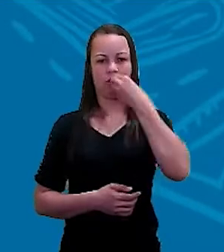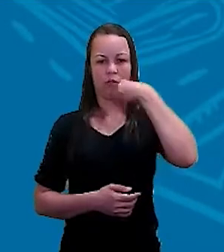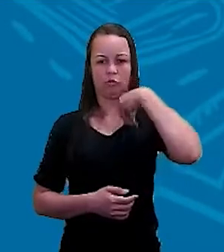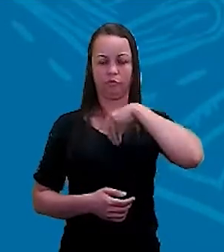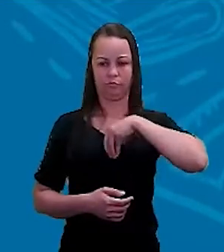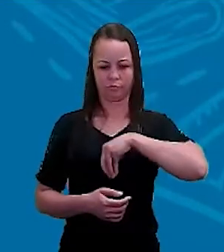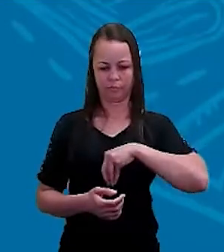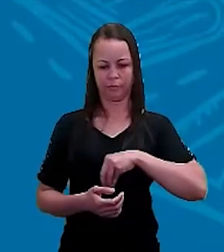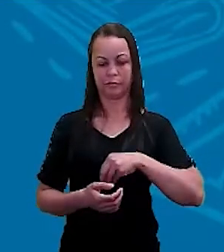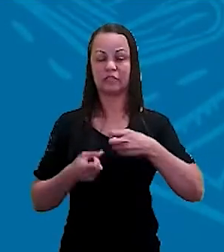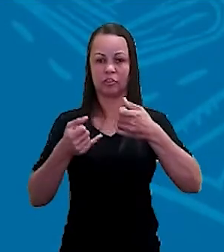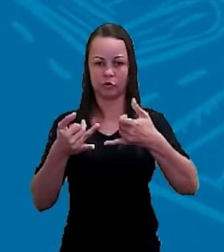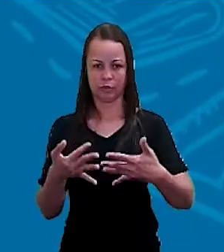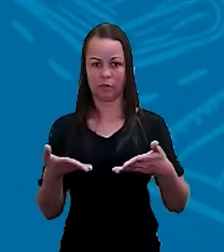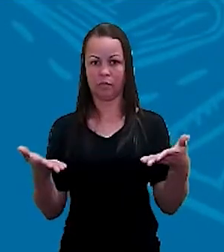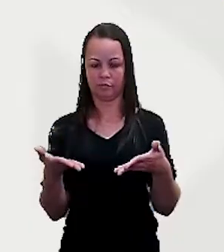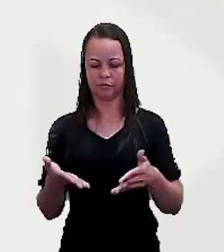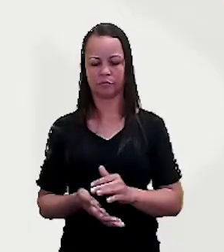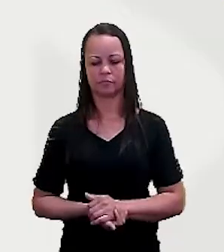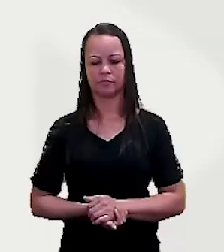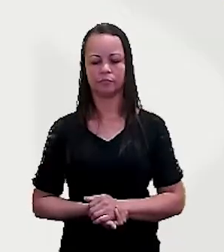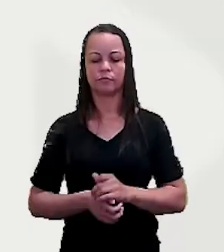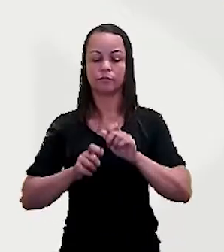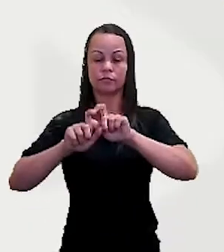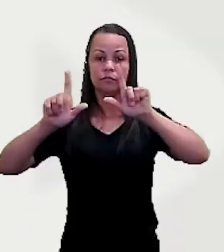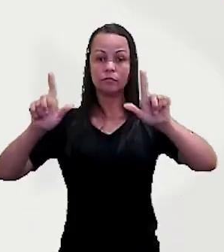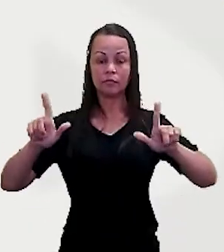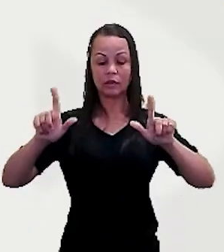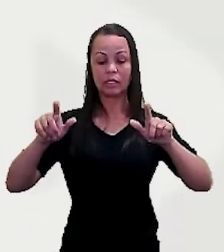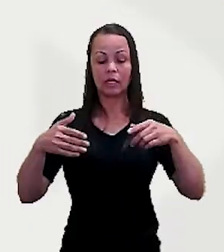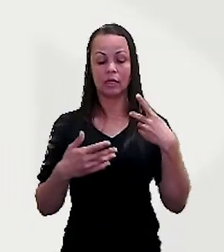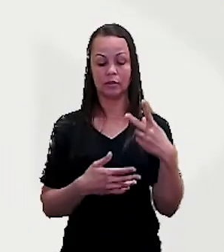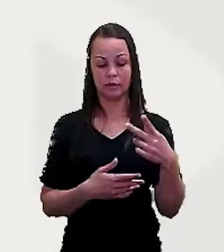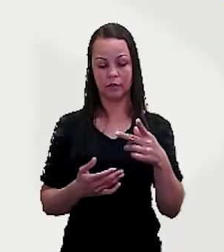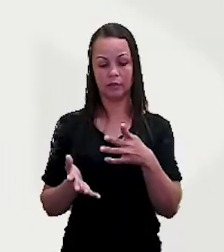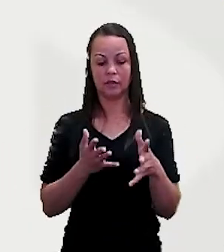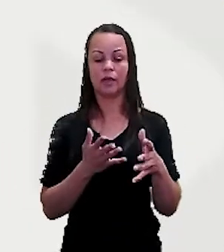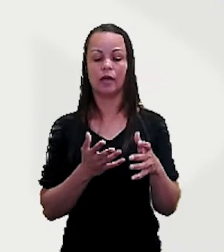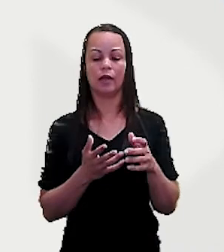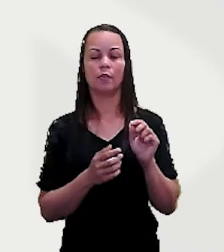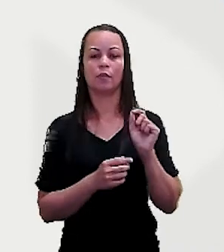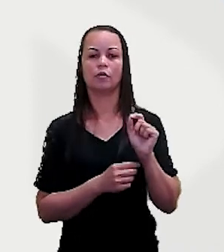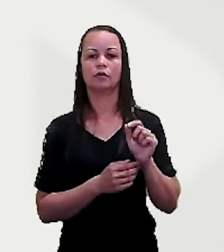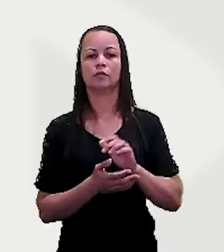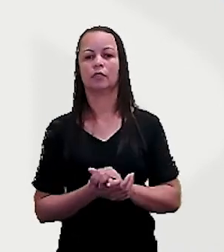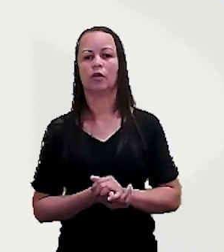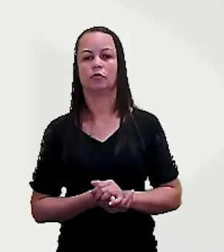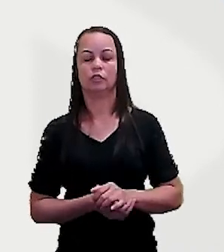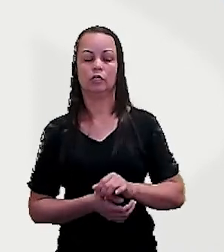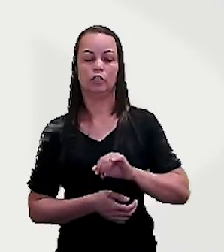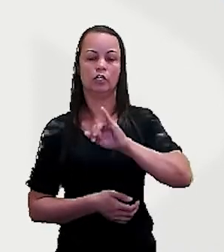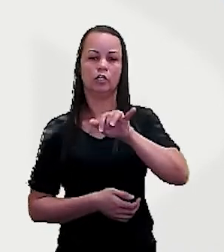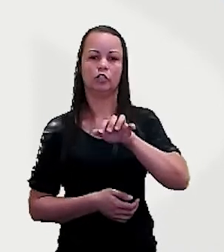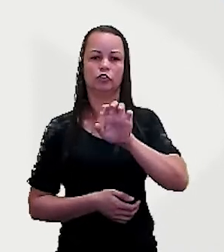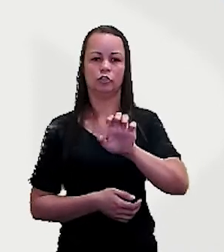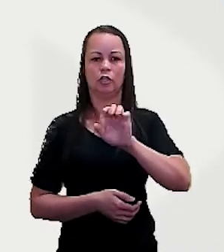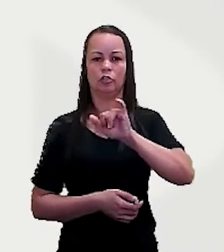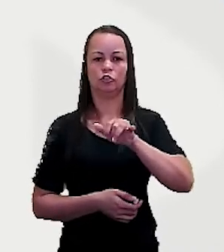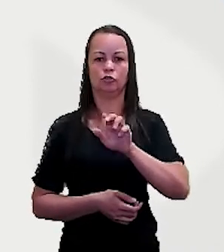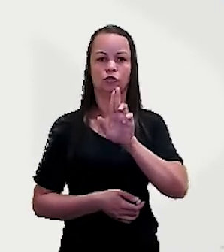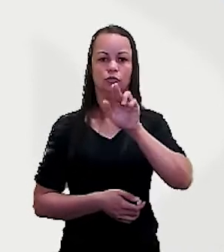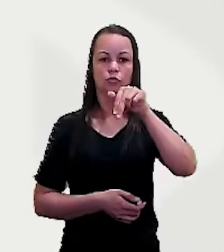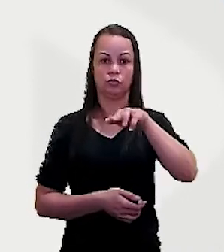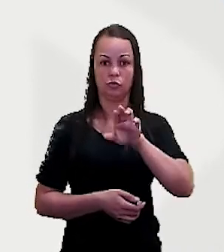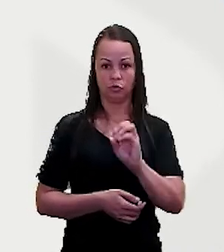dele agora. Que área é essa? O chamado intestino, no caso, a porção que a gente chama de jejum no ilho, que também é o quê?